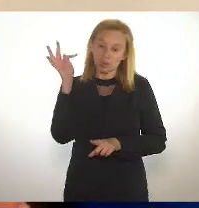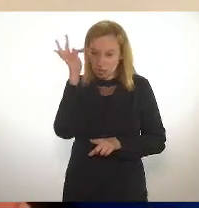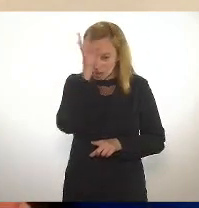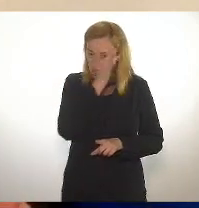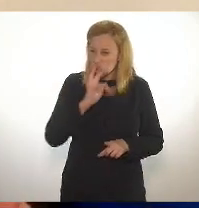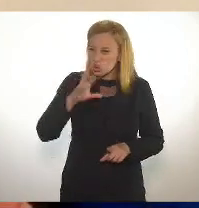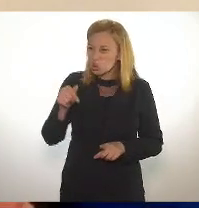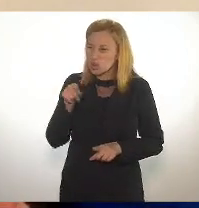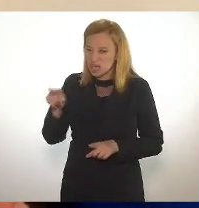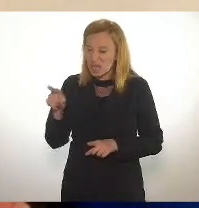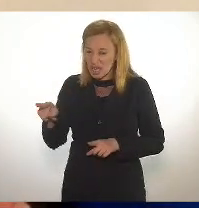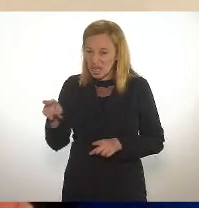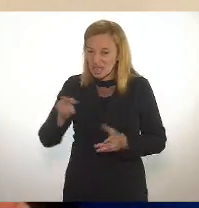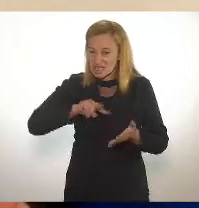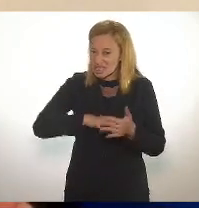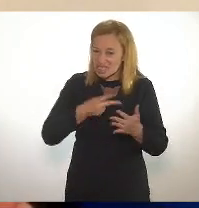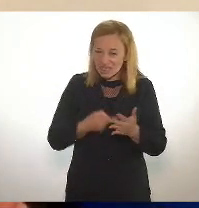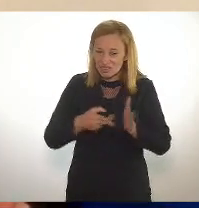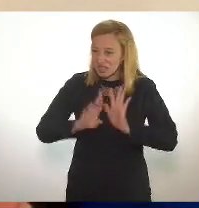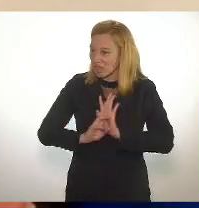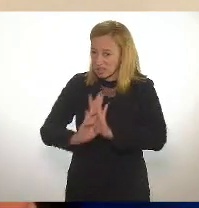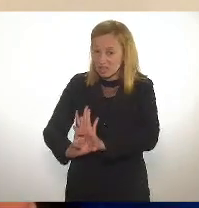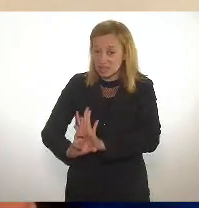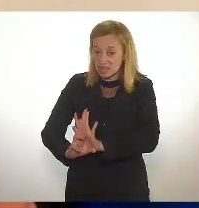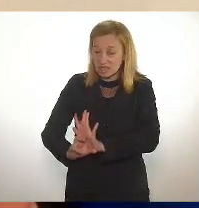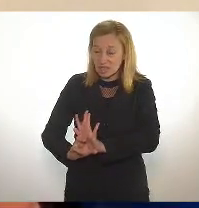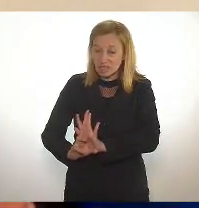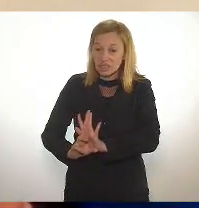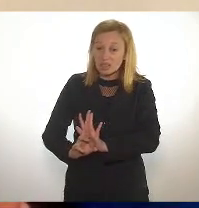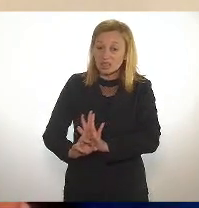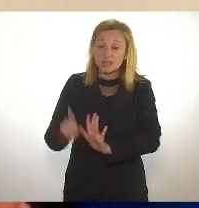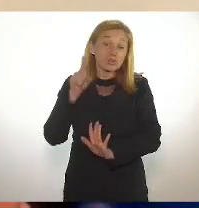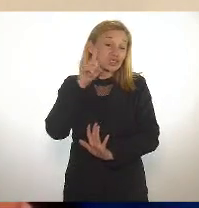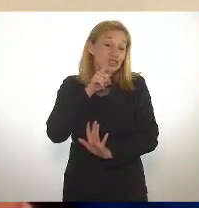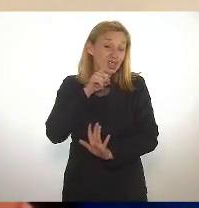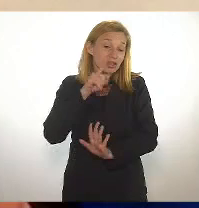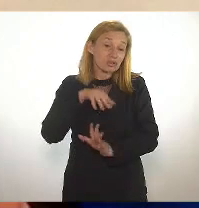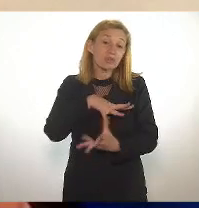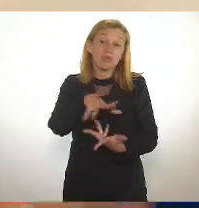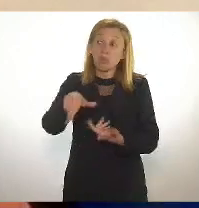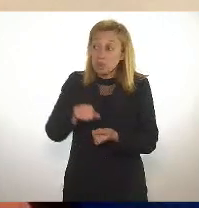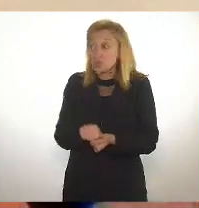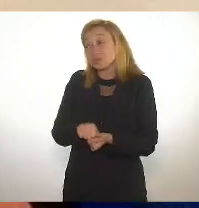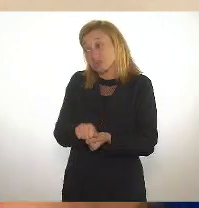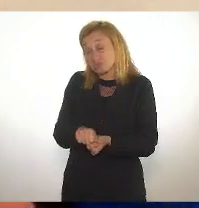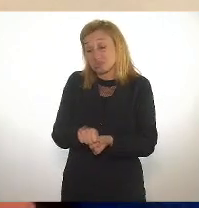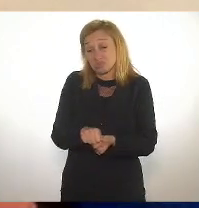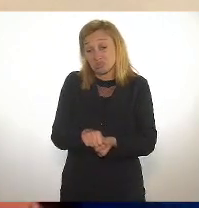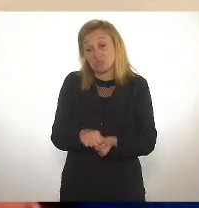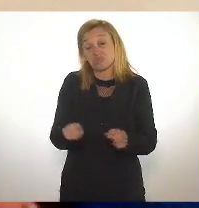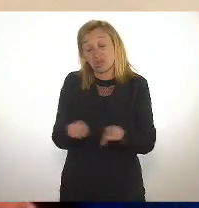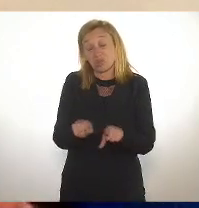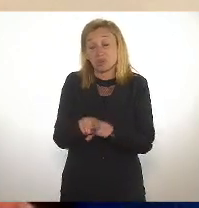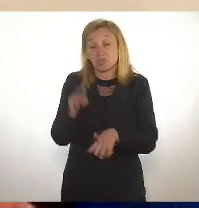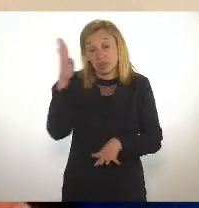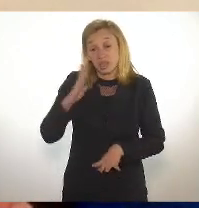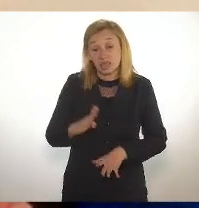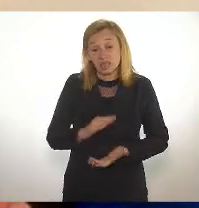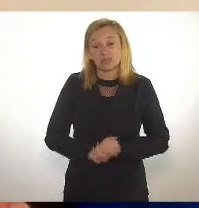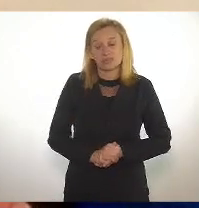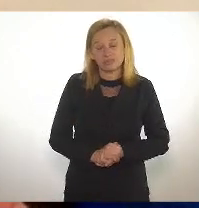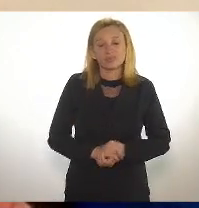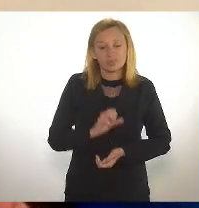Trump significa e representa para os Estados Unidos e para o mundo, inclusive o Brasil. Nós temos,